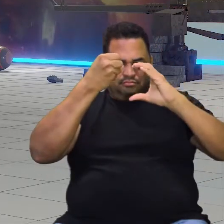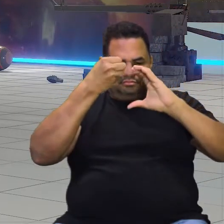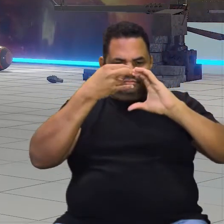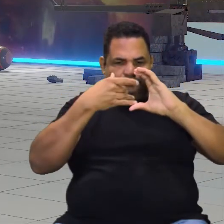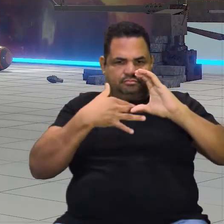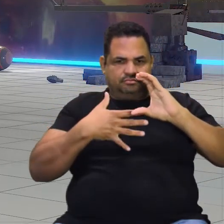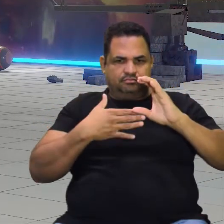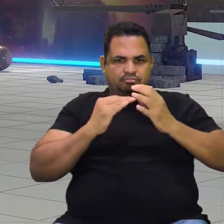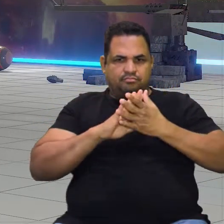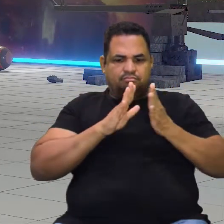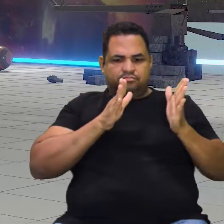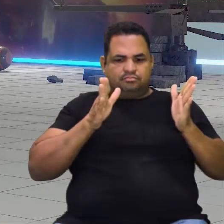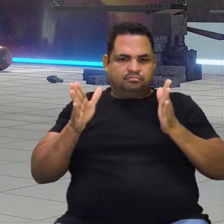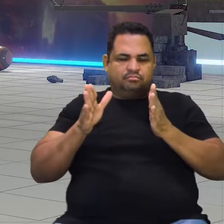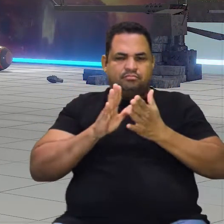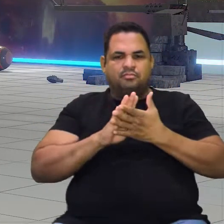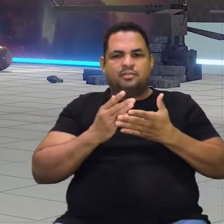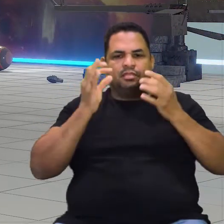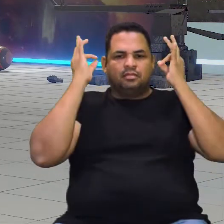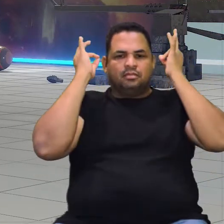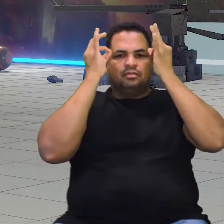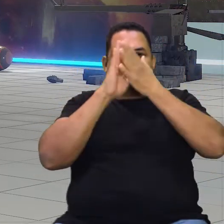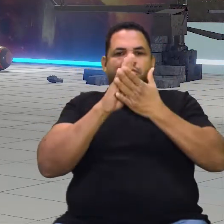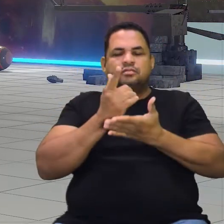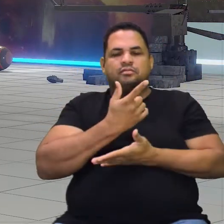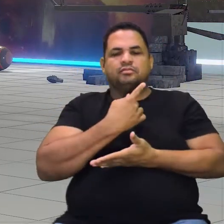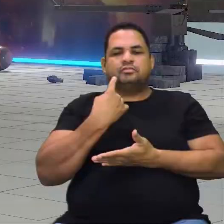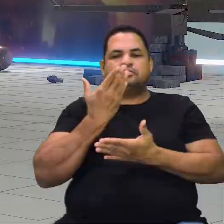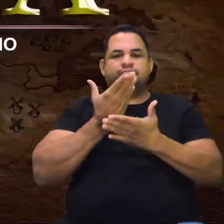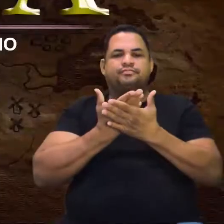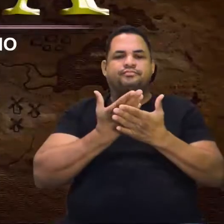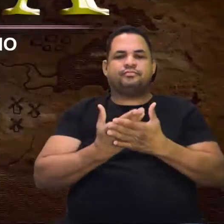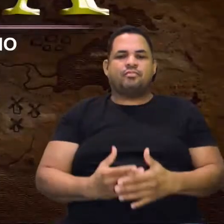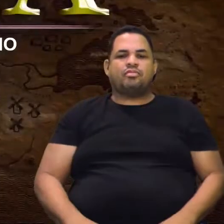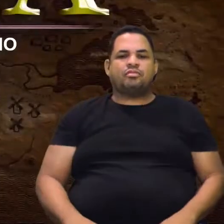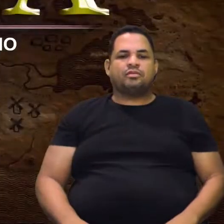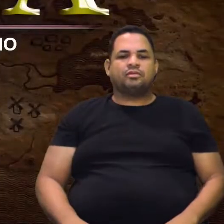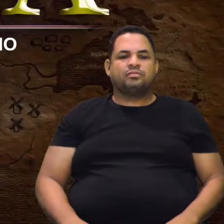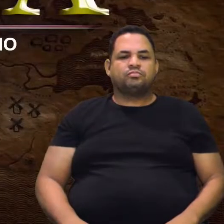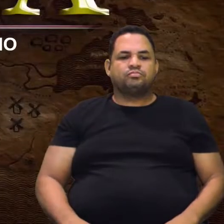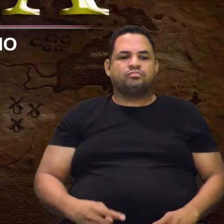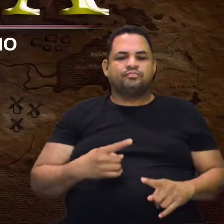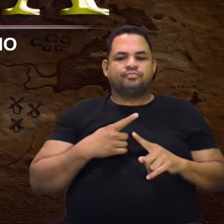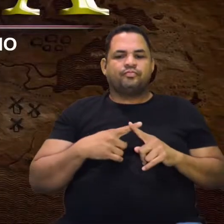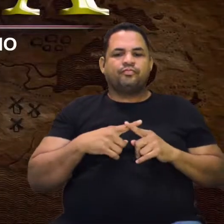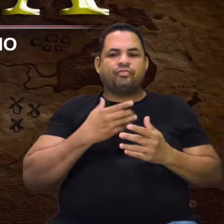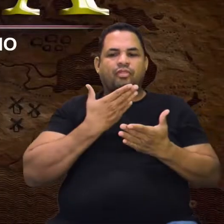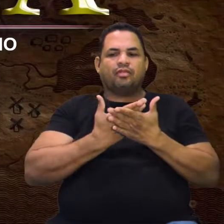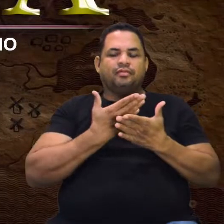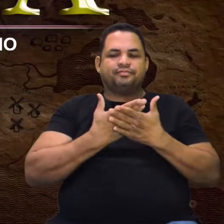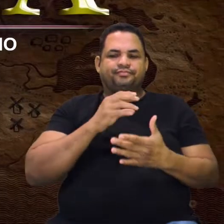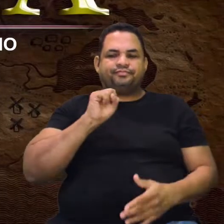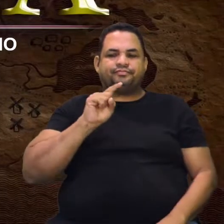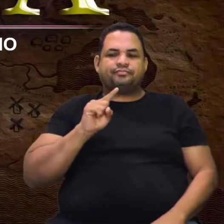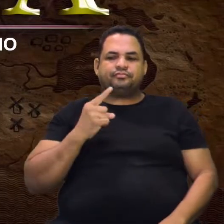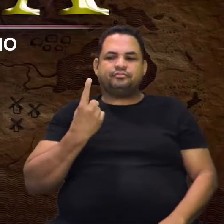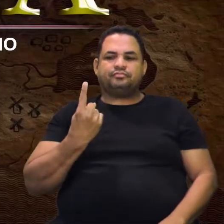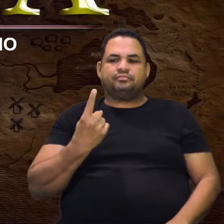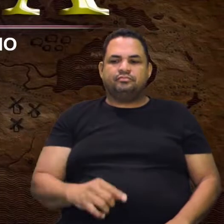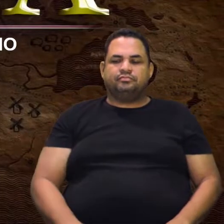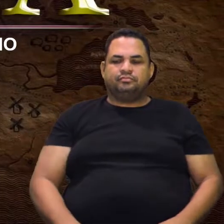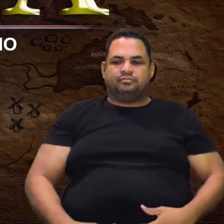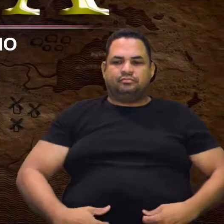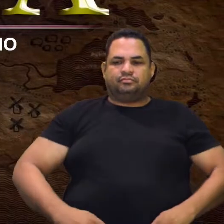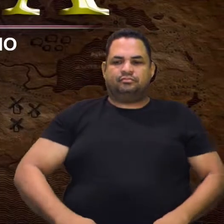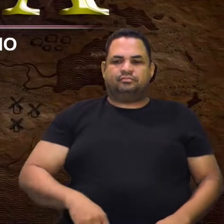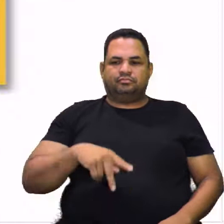os períodos gregos que nós vamos passar. Na tela para vocês, porque nós estamos na aula 8.1,